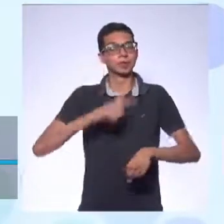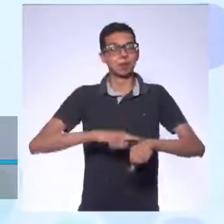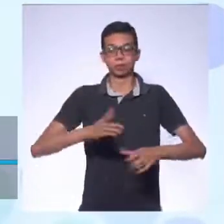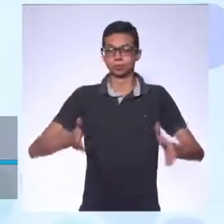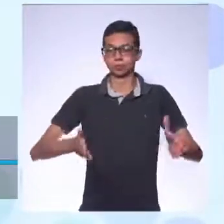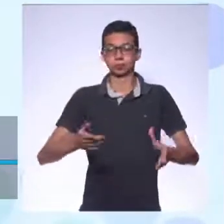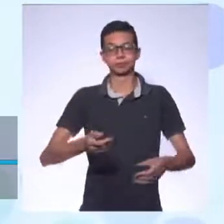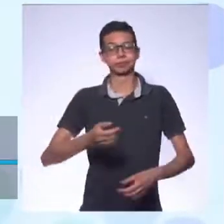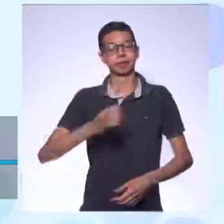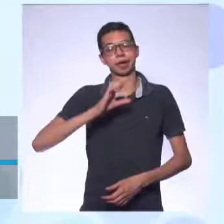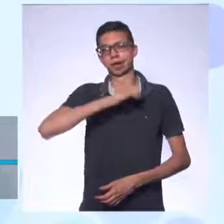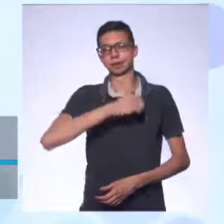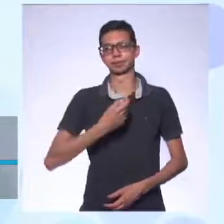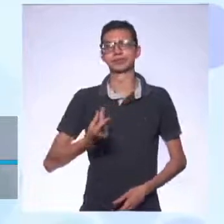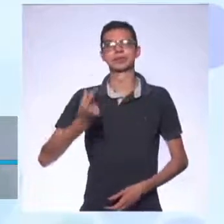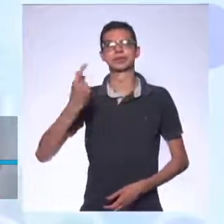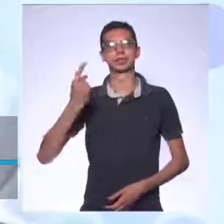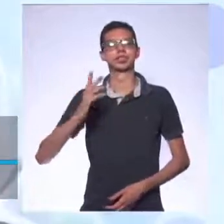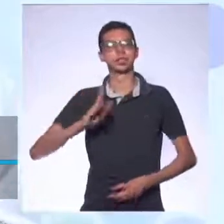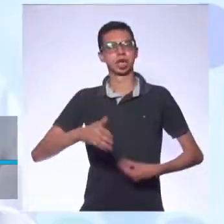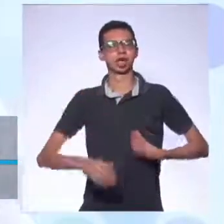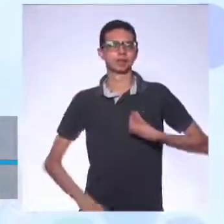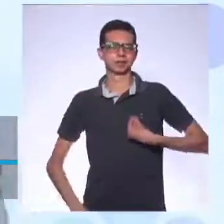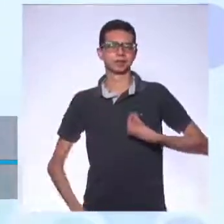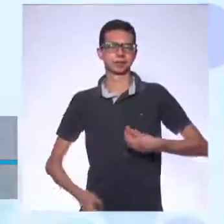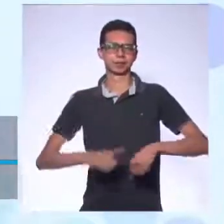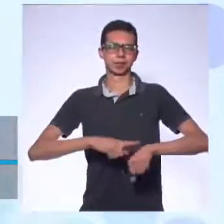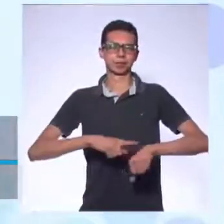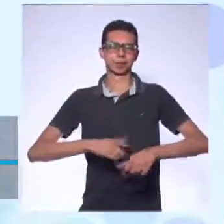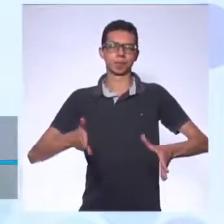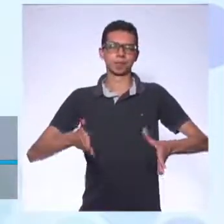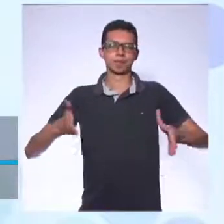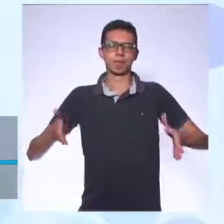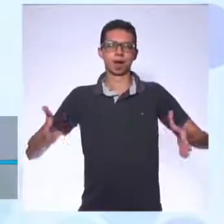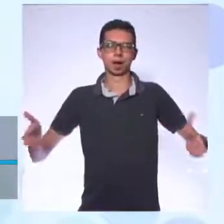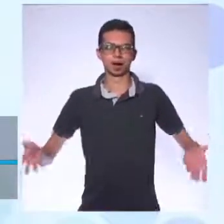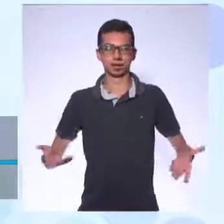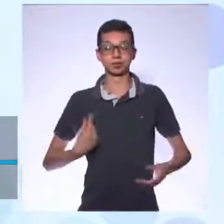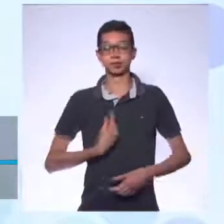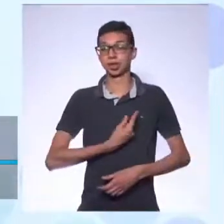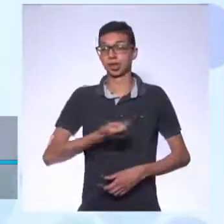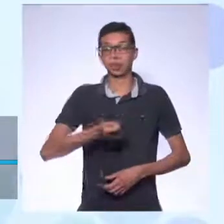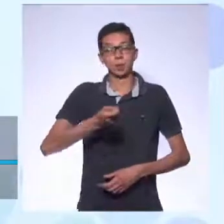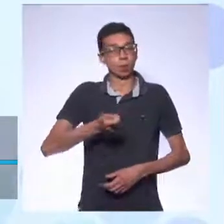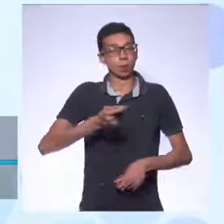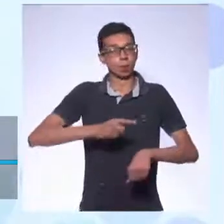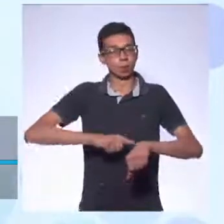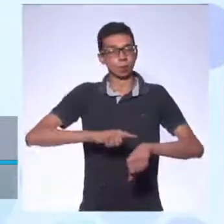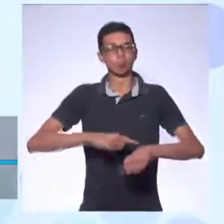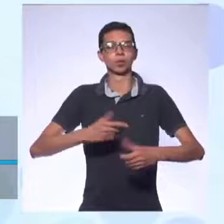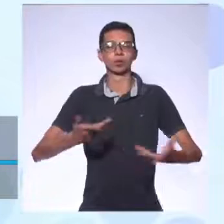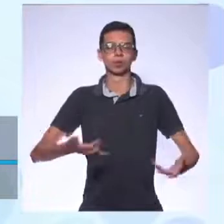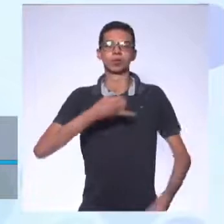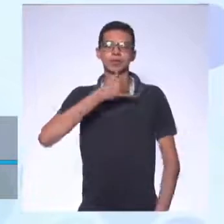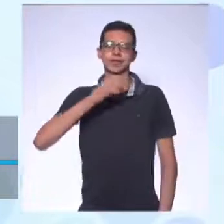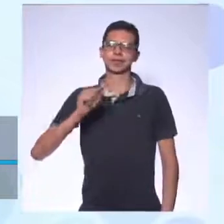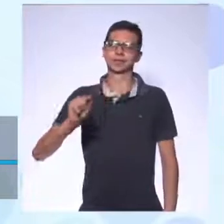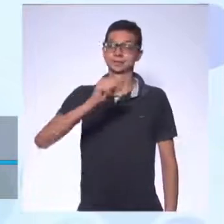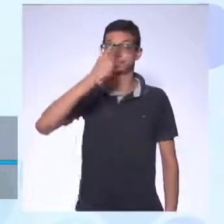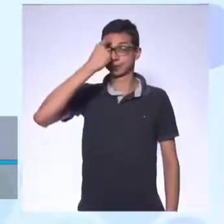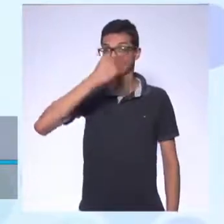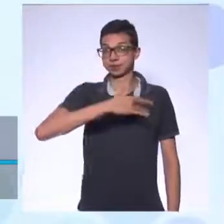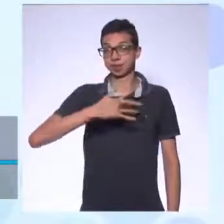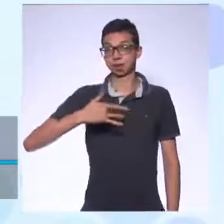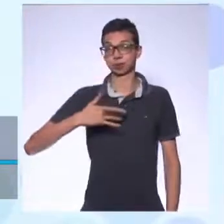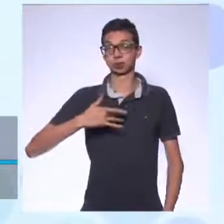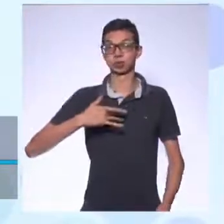que pensar. Tá? Não é porque, não, infelizmente, gente, a gente está pensando na nossa saúde. Tá? O planetinha